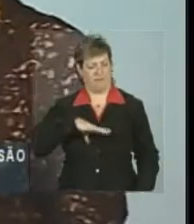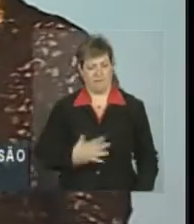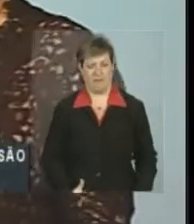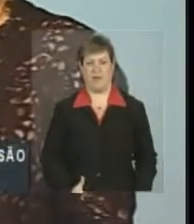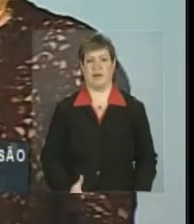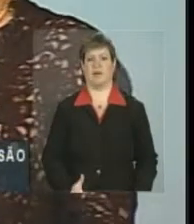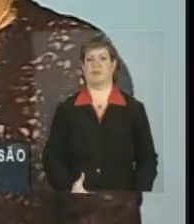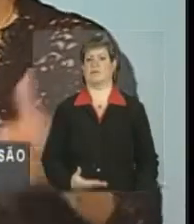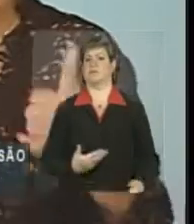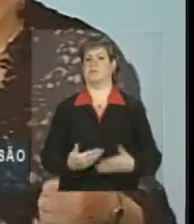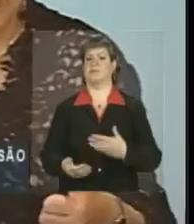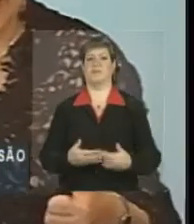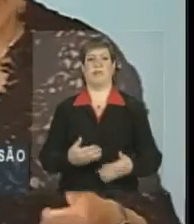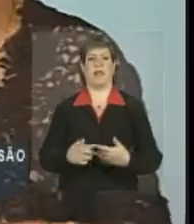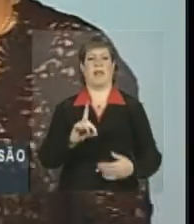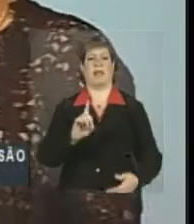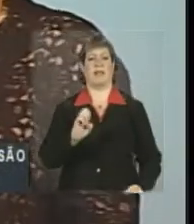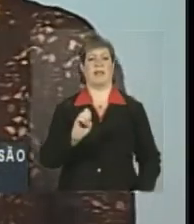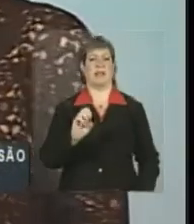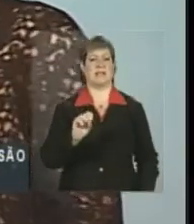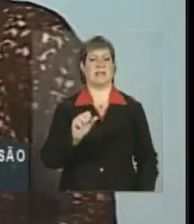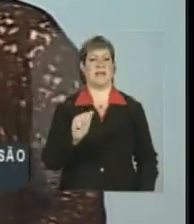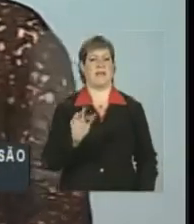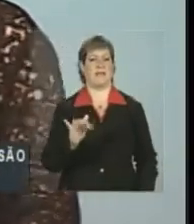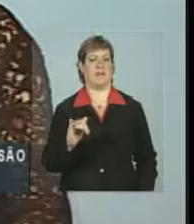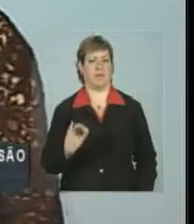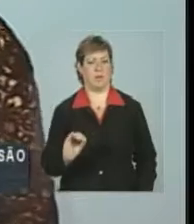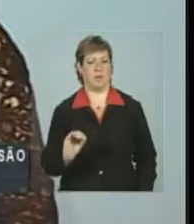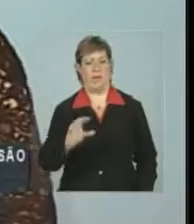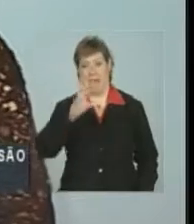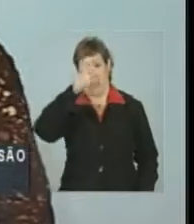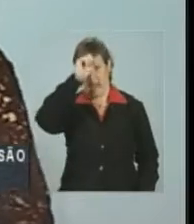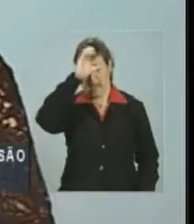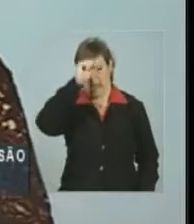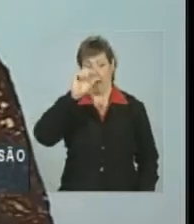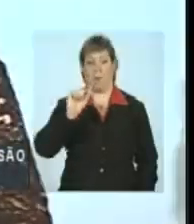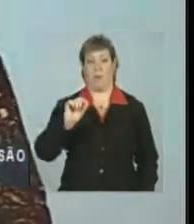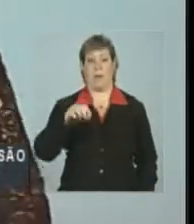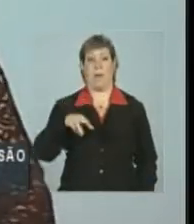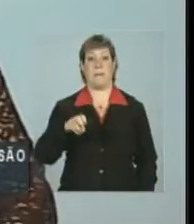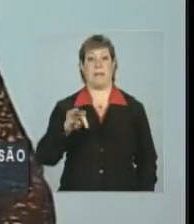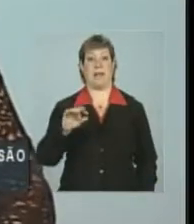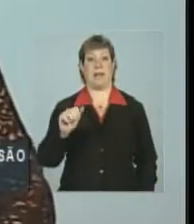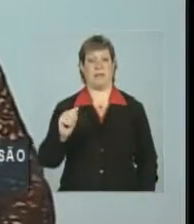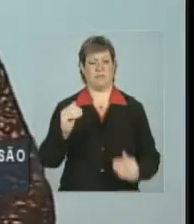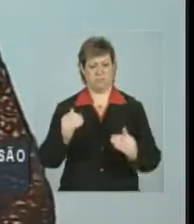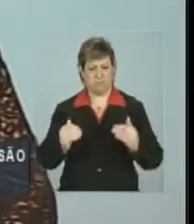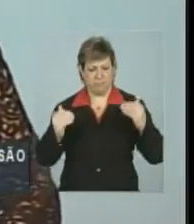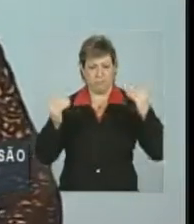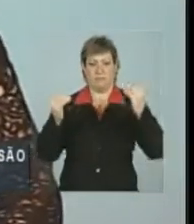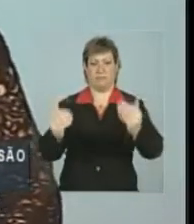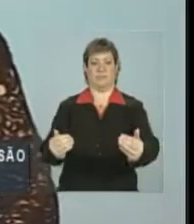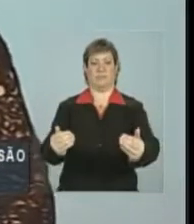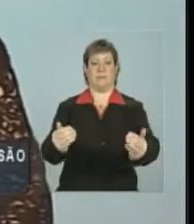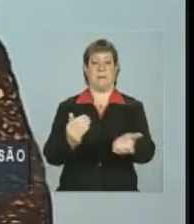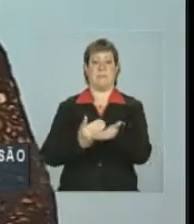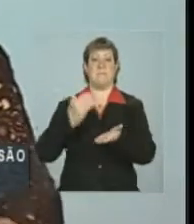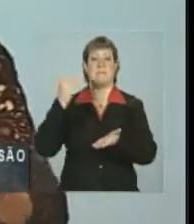essa meta, aprender e, imediatamente, por uma outra meta